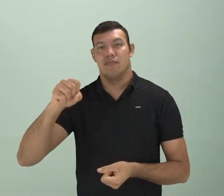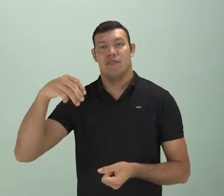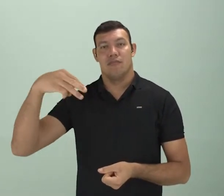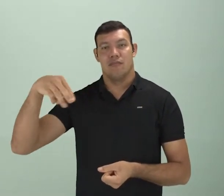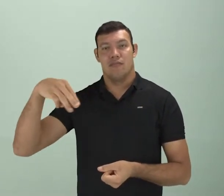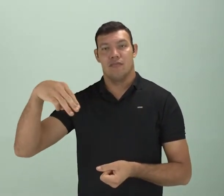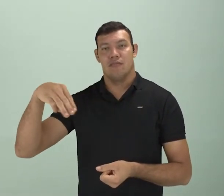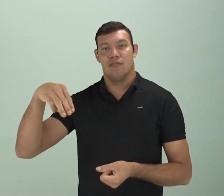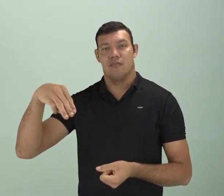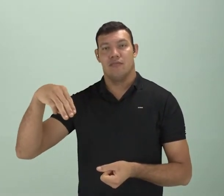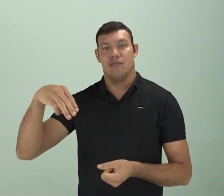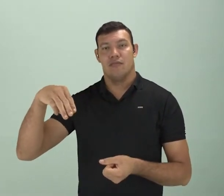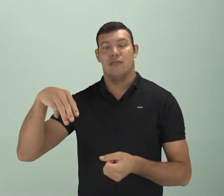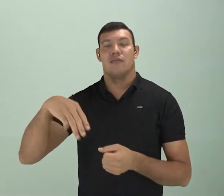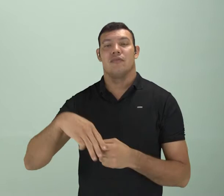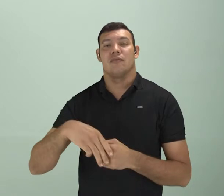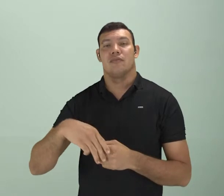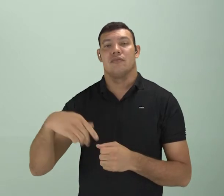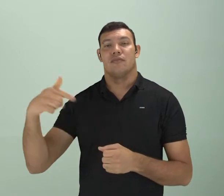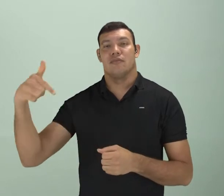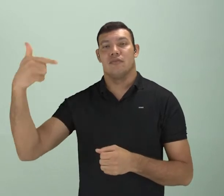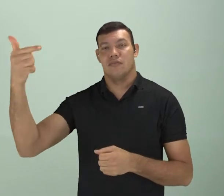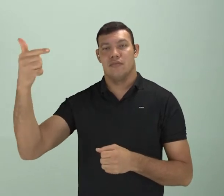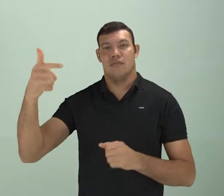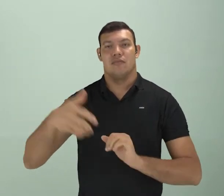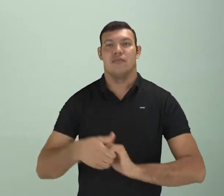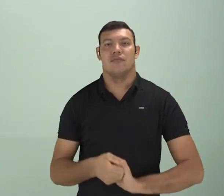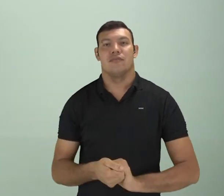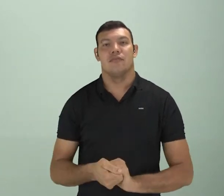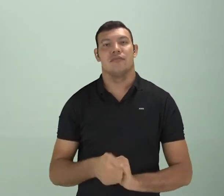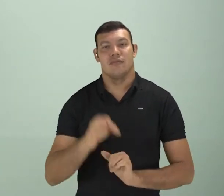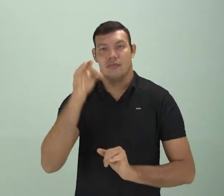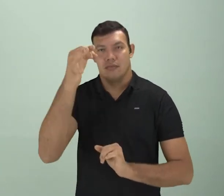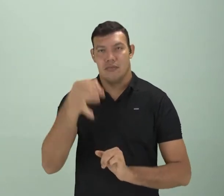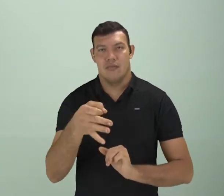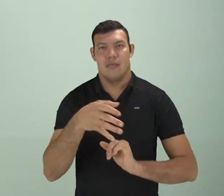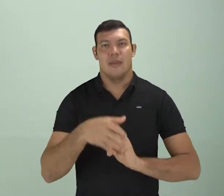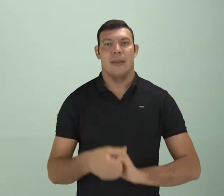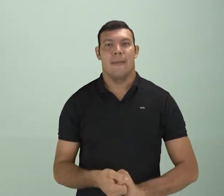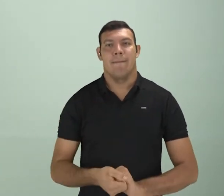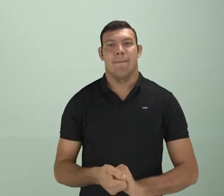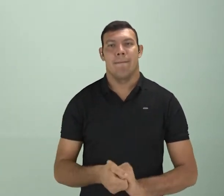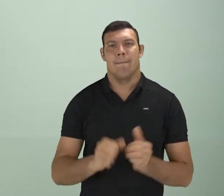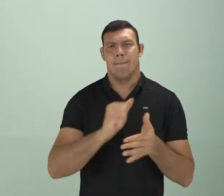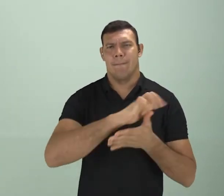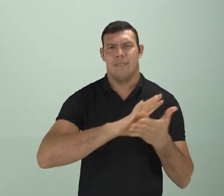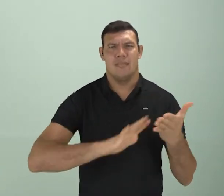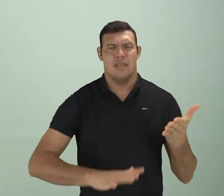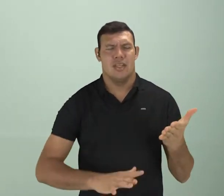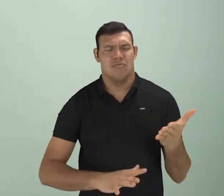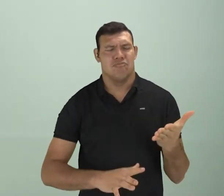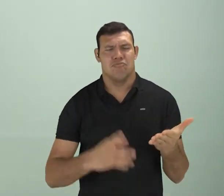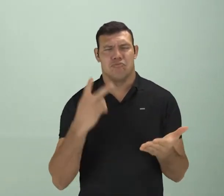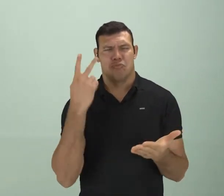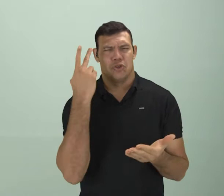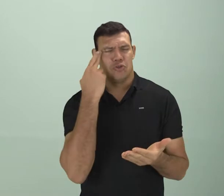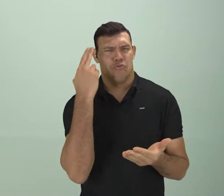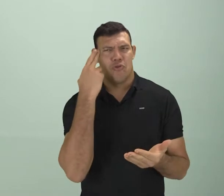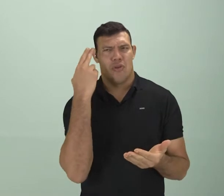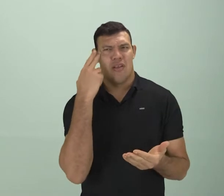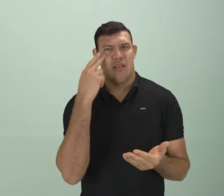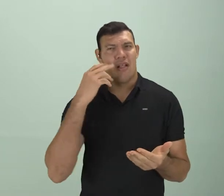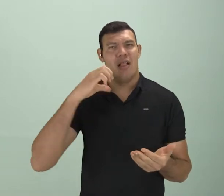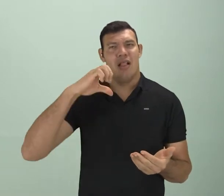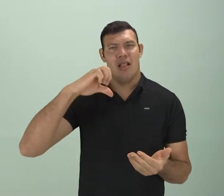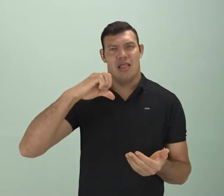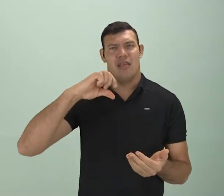lembrando que a unidade de aceleração em metros por segundo ao quadrado certo nos exercícios é muito comum utilizar esse